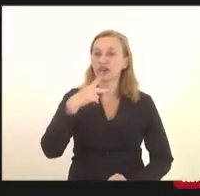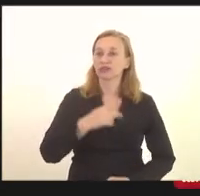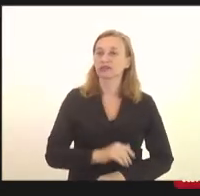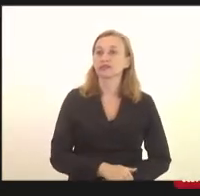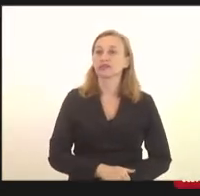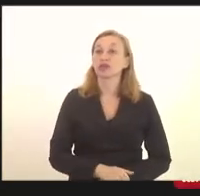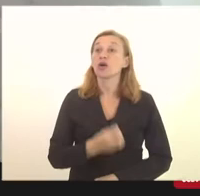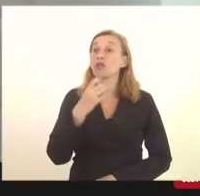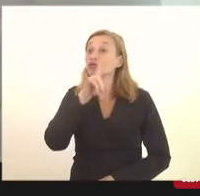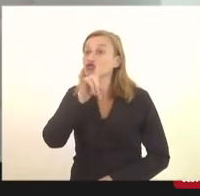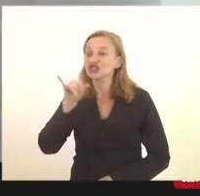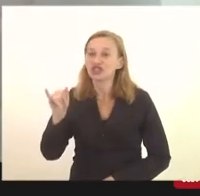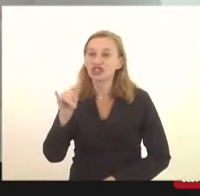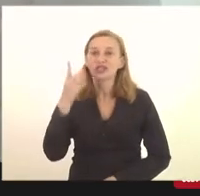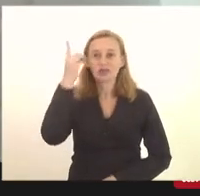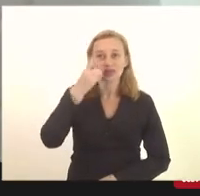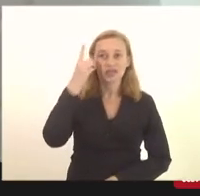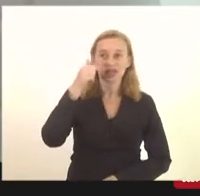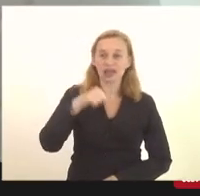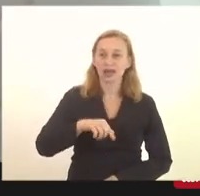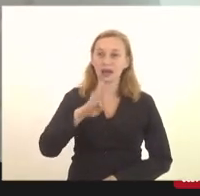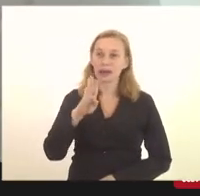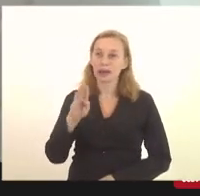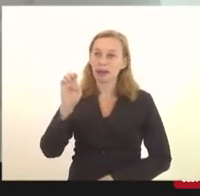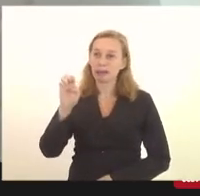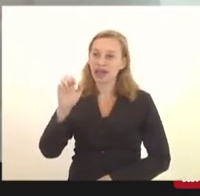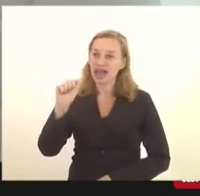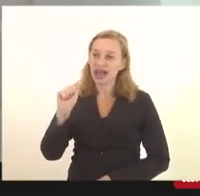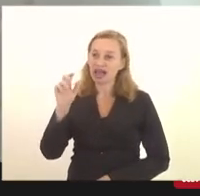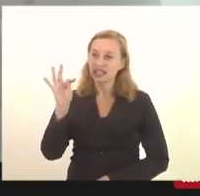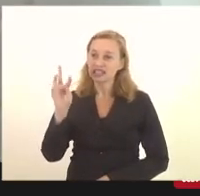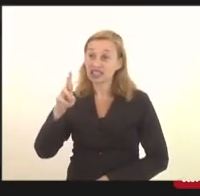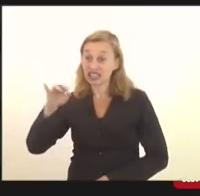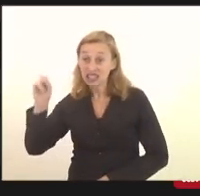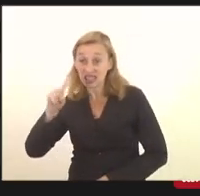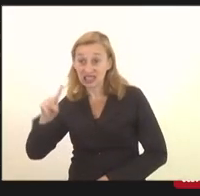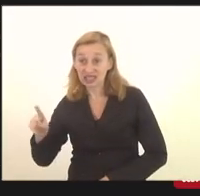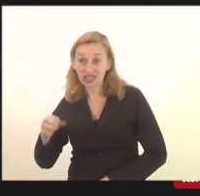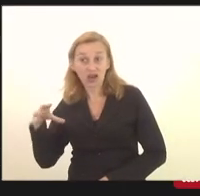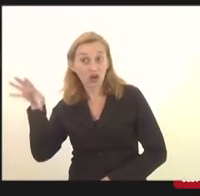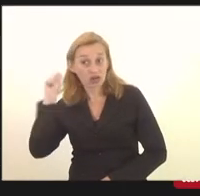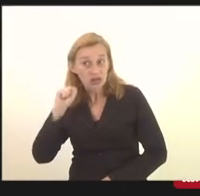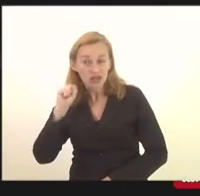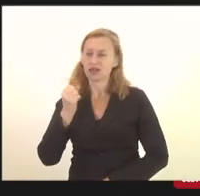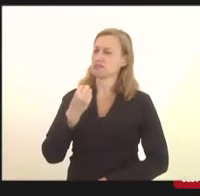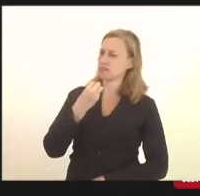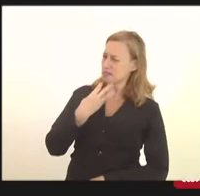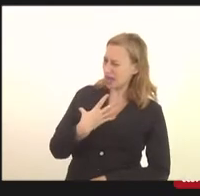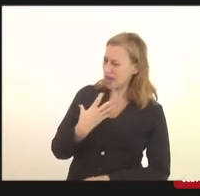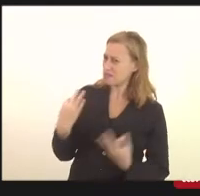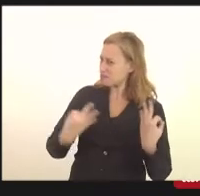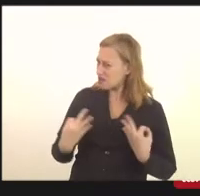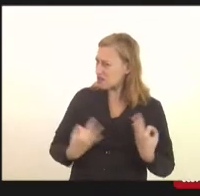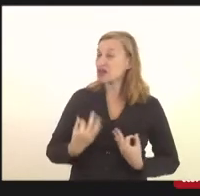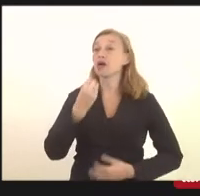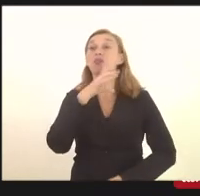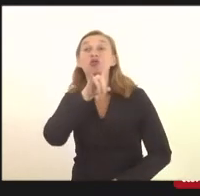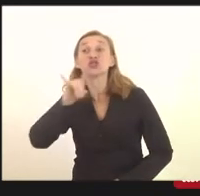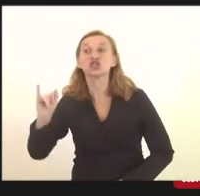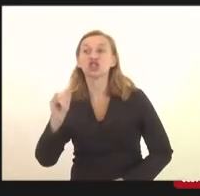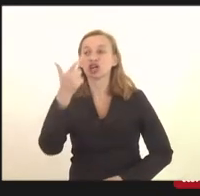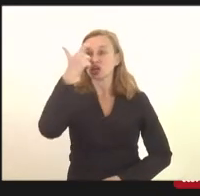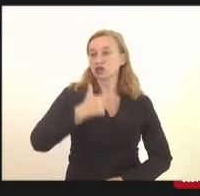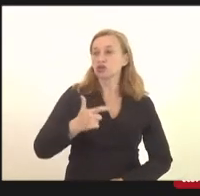Bom dia, deputado. Aqui é a Beatriz Giacomini. Consegue me ouvir? Perfeitamente. Bom dia, sou gerente